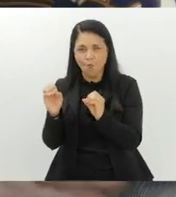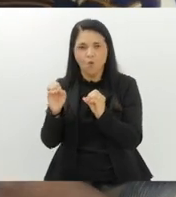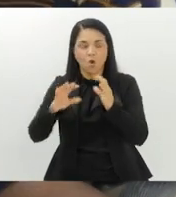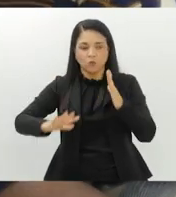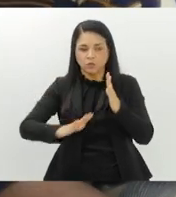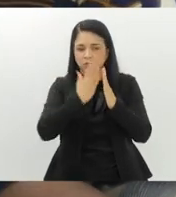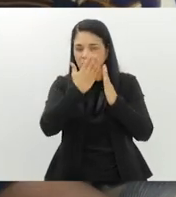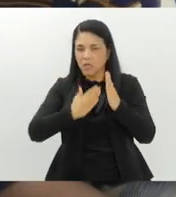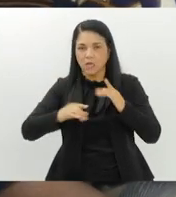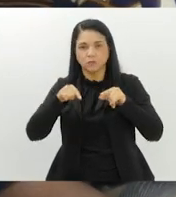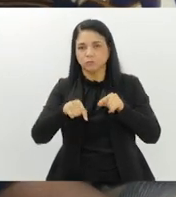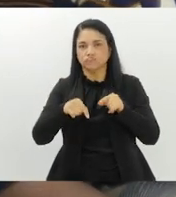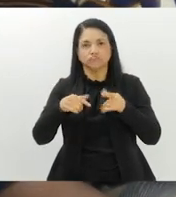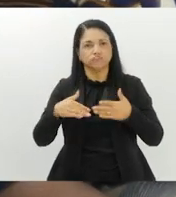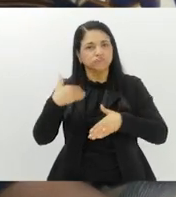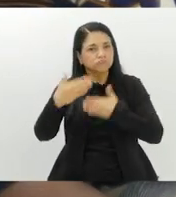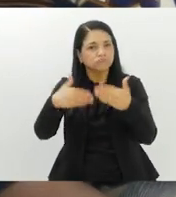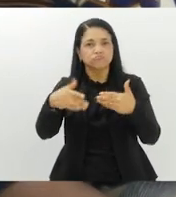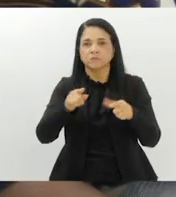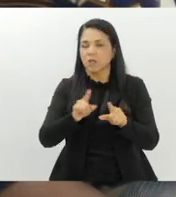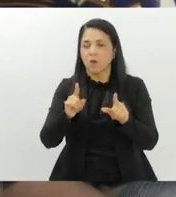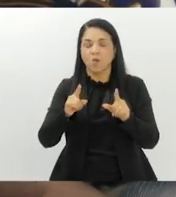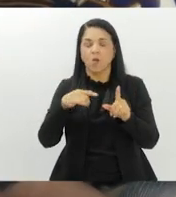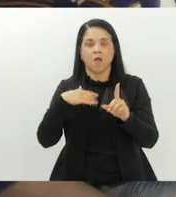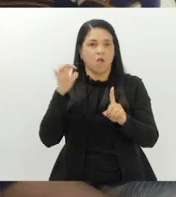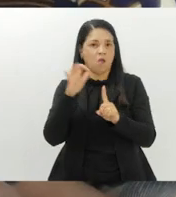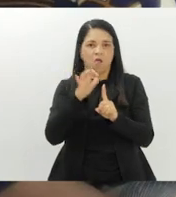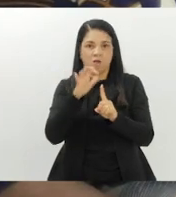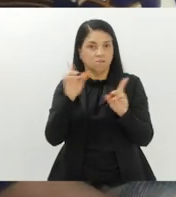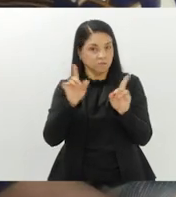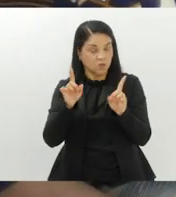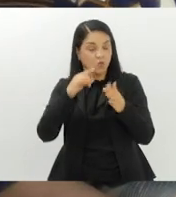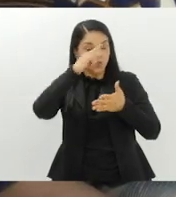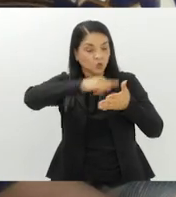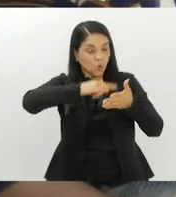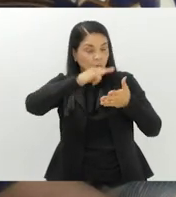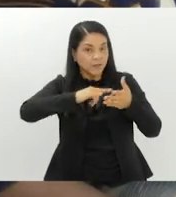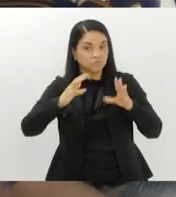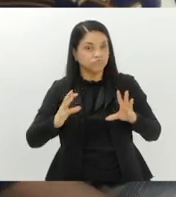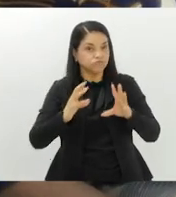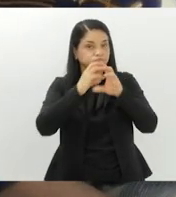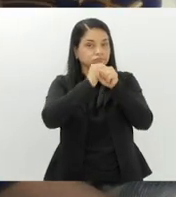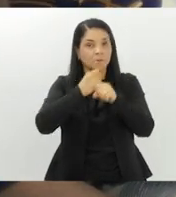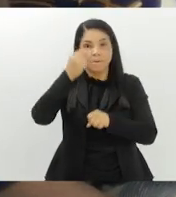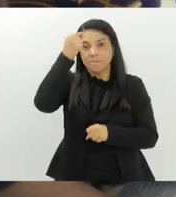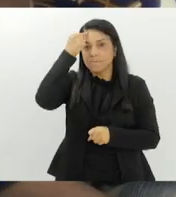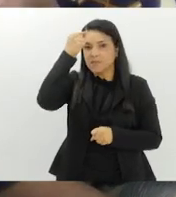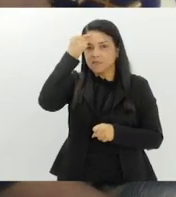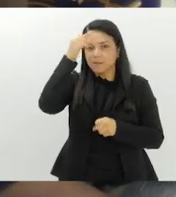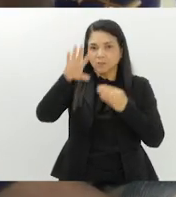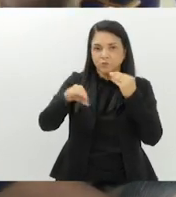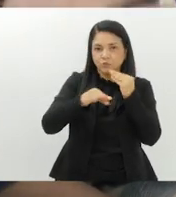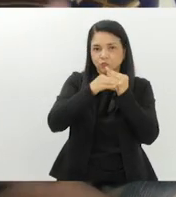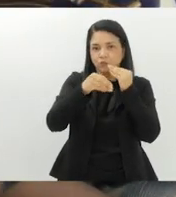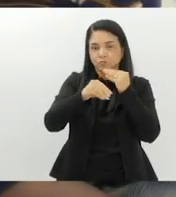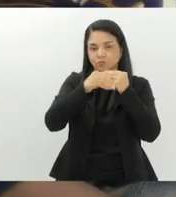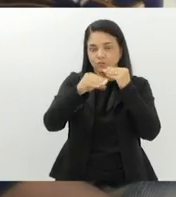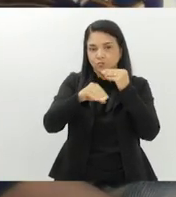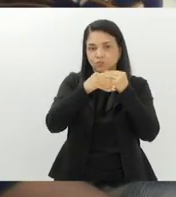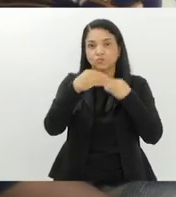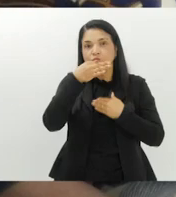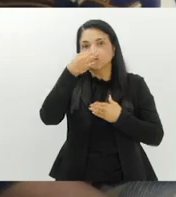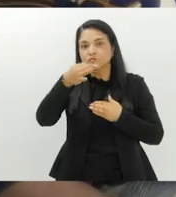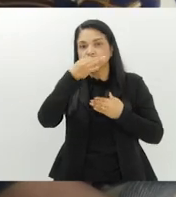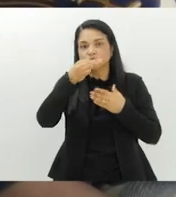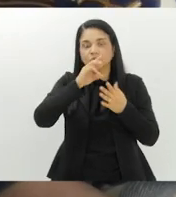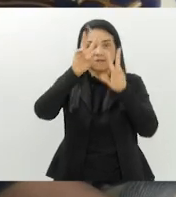terreiro toca a sua comunidade, não é isso, né? O documento, ele reúne uma série de pensamentos que da Umbanda acerca dos diversos temas,